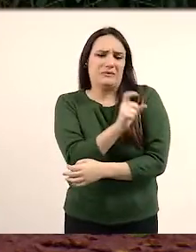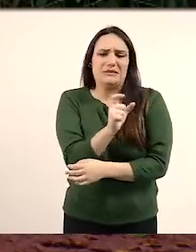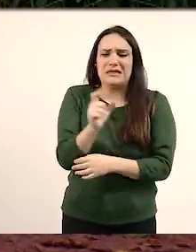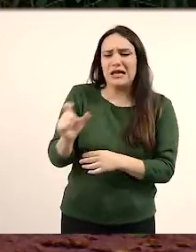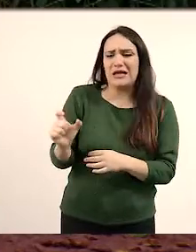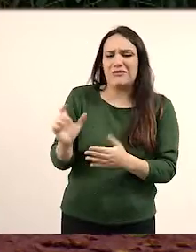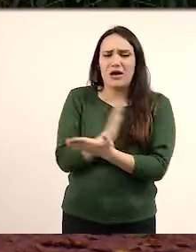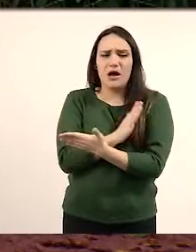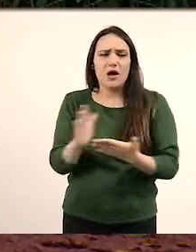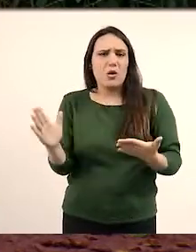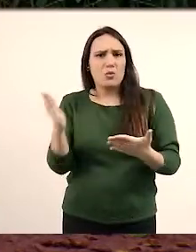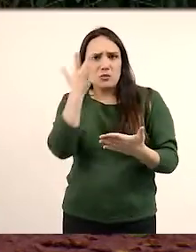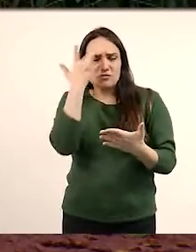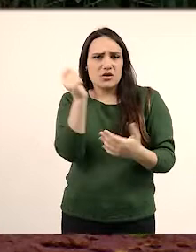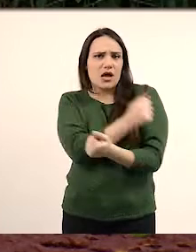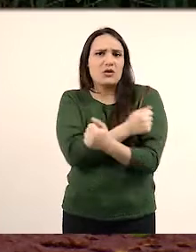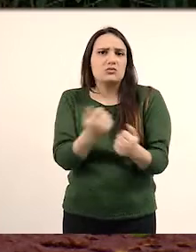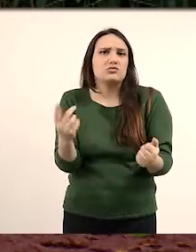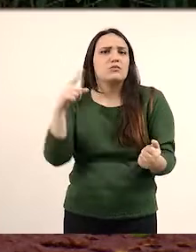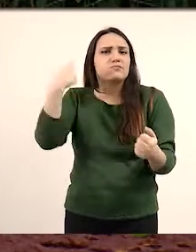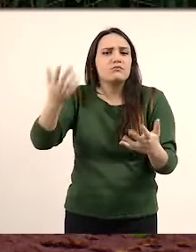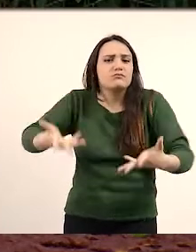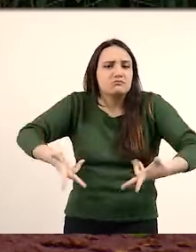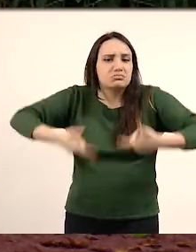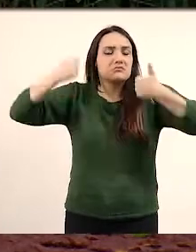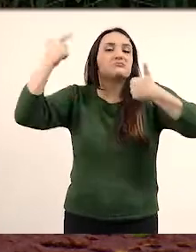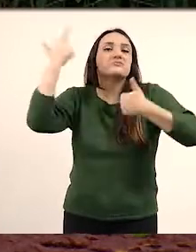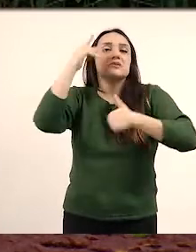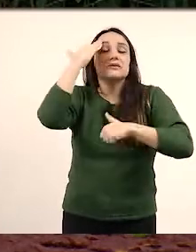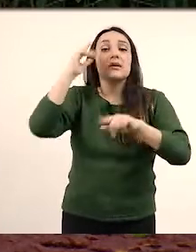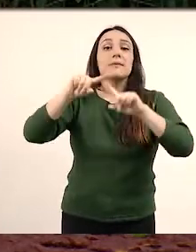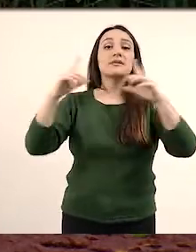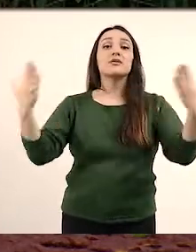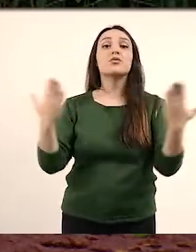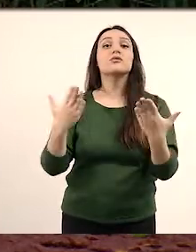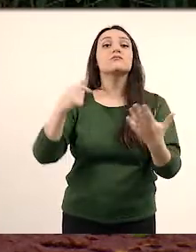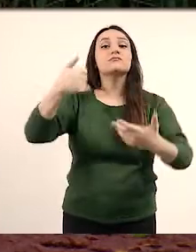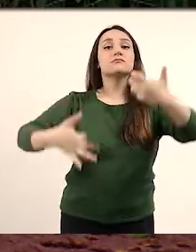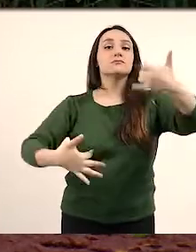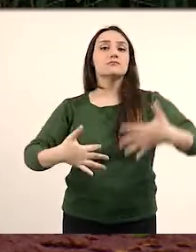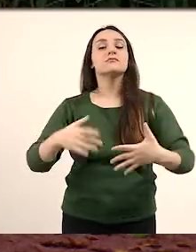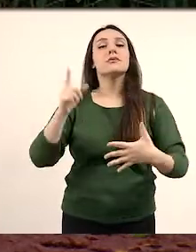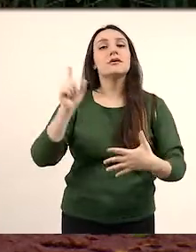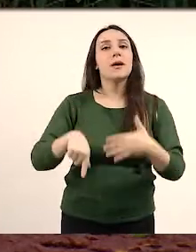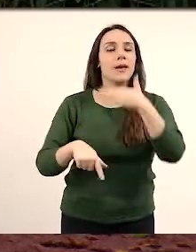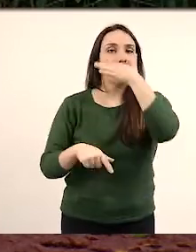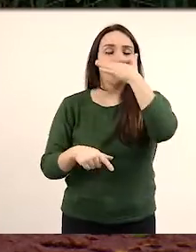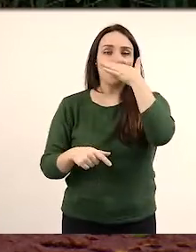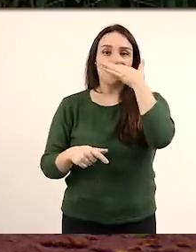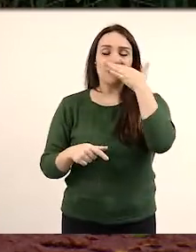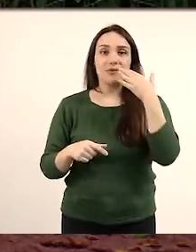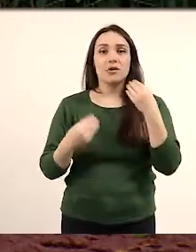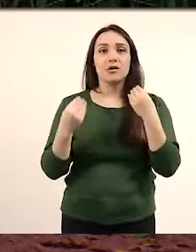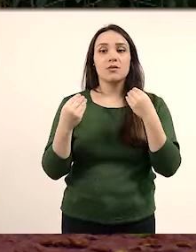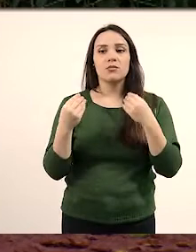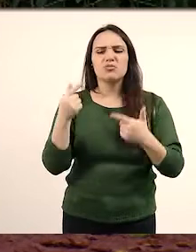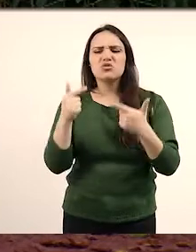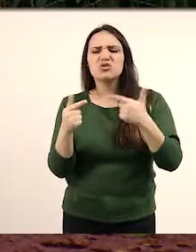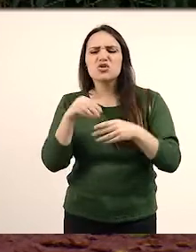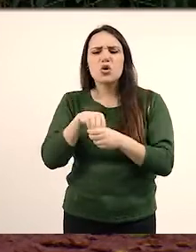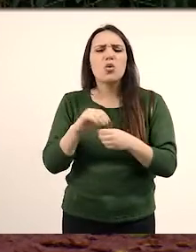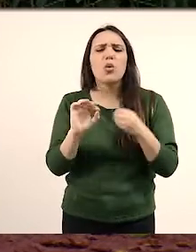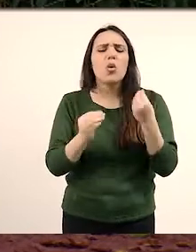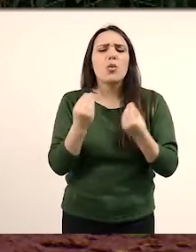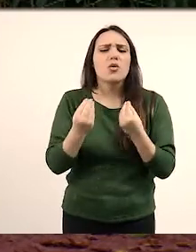aí apenas dos estudantes de direito que assistem ao nosso programa, mas agora a gente vai falar sobre a natureza política desses conflitos de